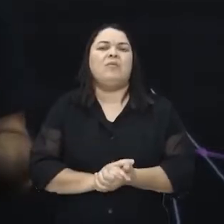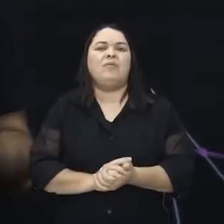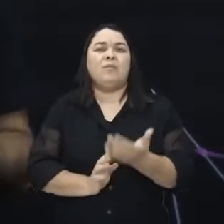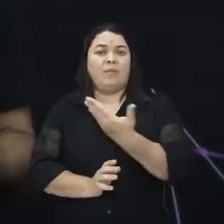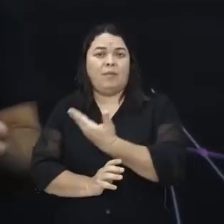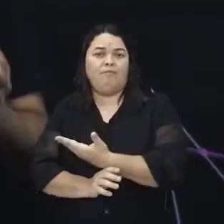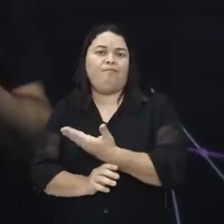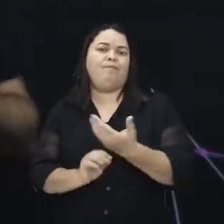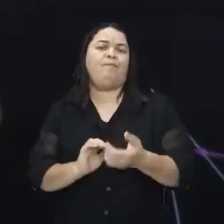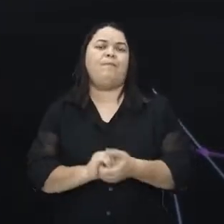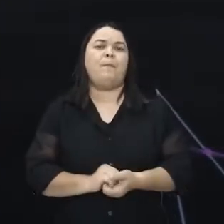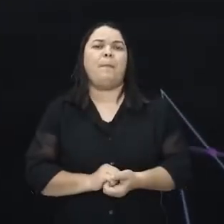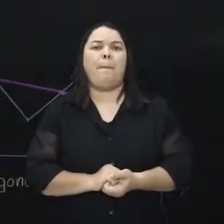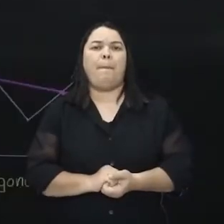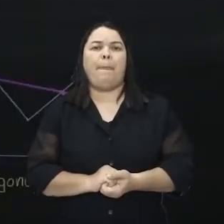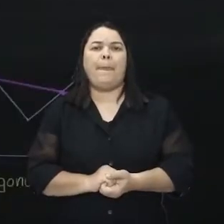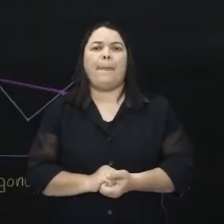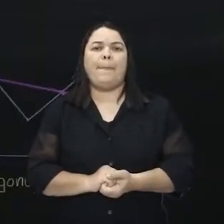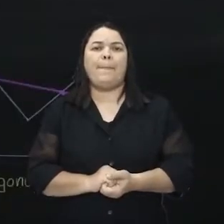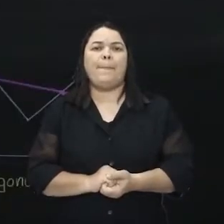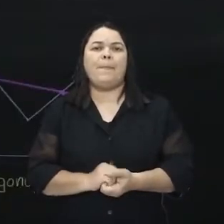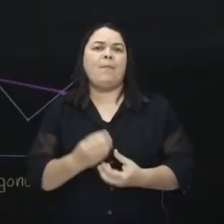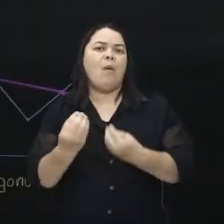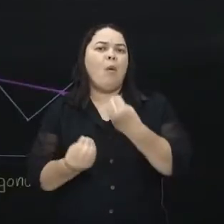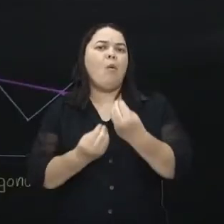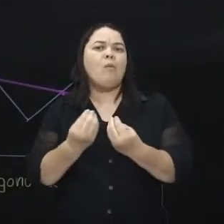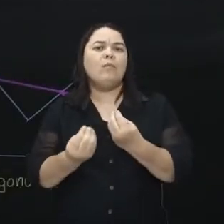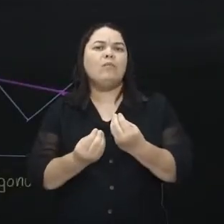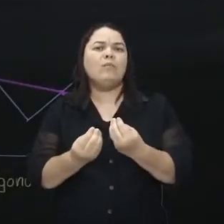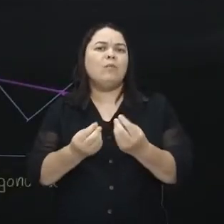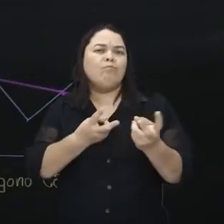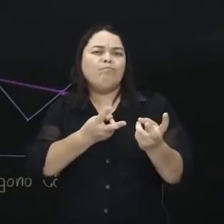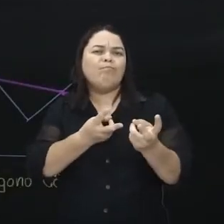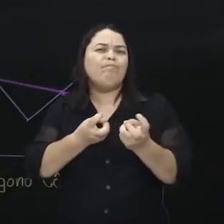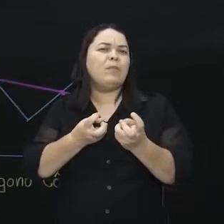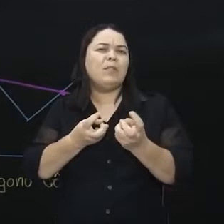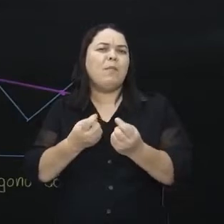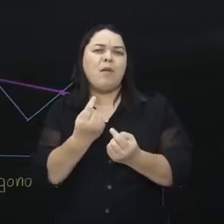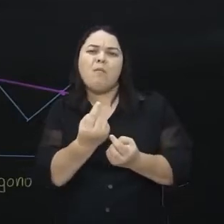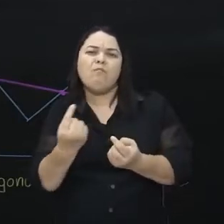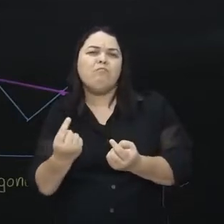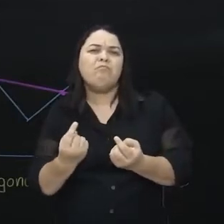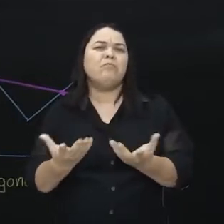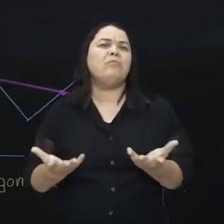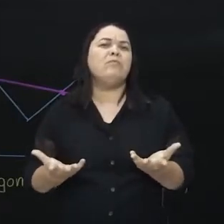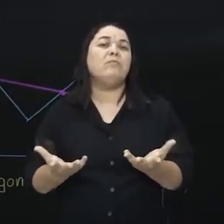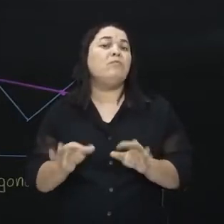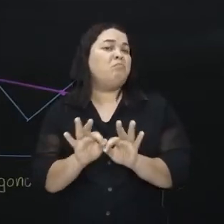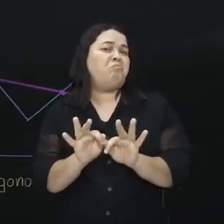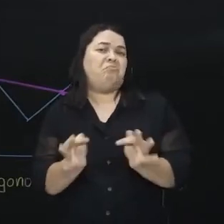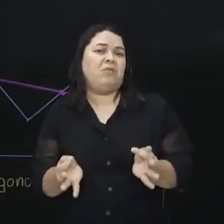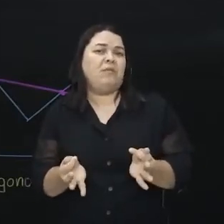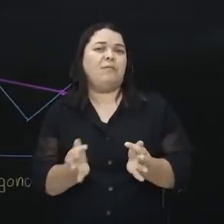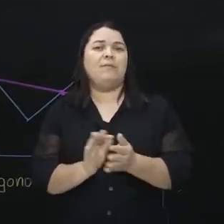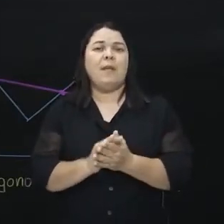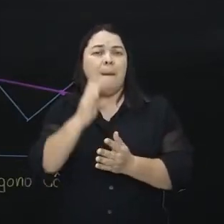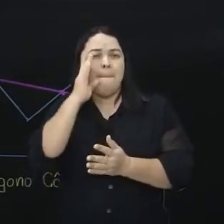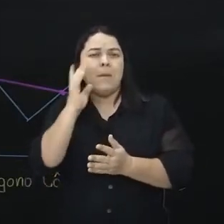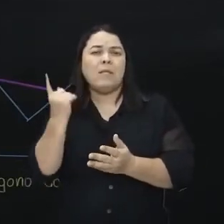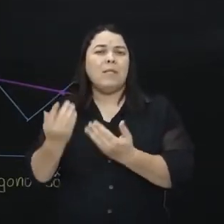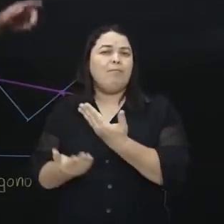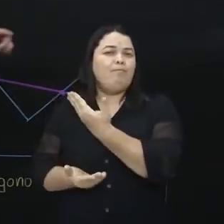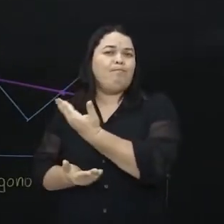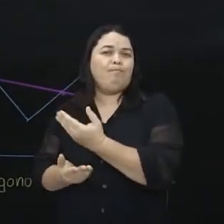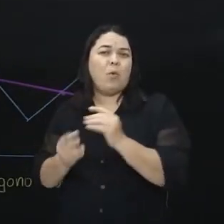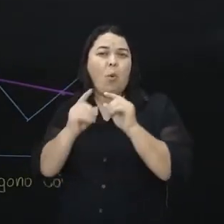mesma coisa, tá? Agora, como é que a gente consegue identificar cada um deles? Simples. Imaginemos aqui uma